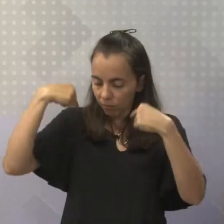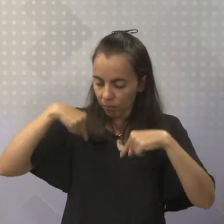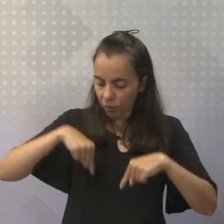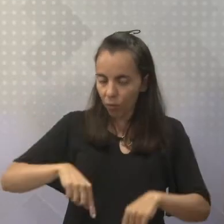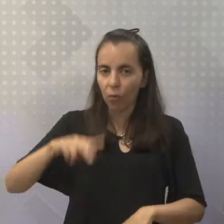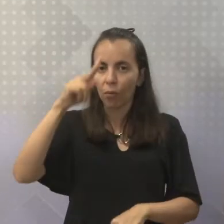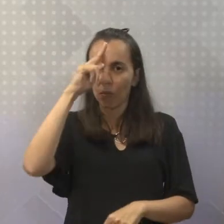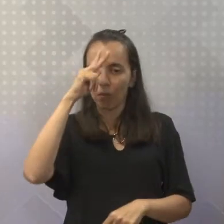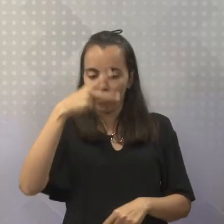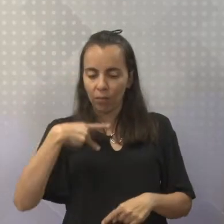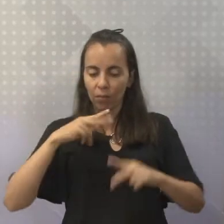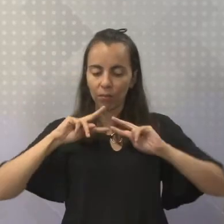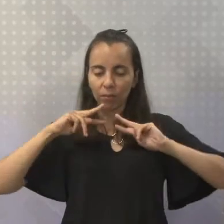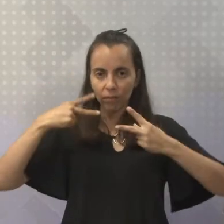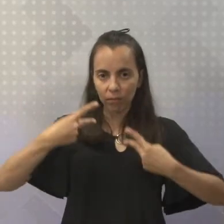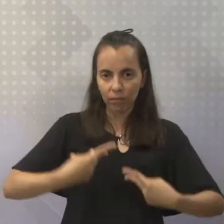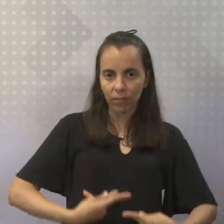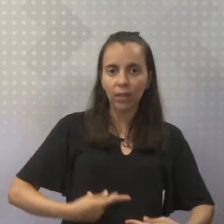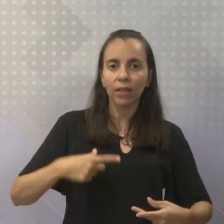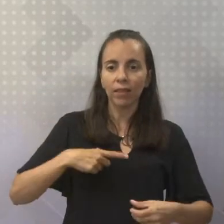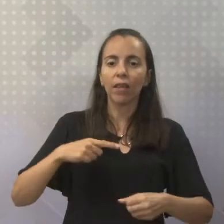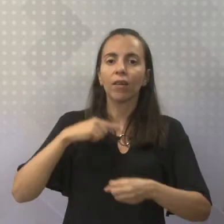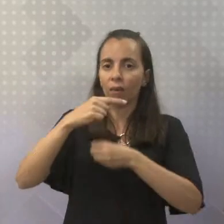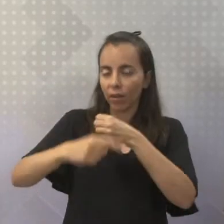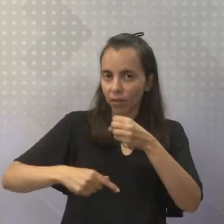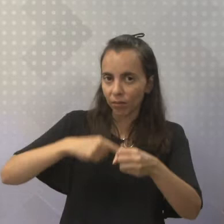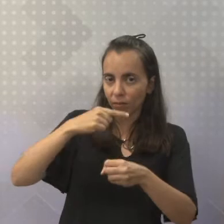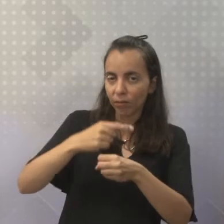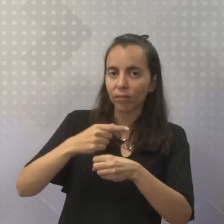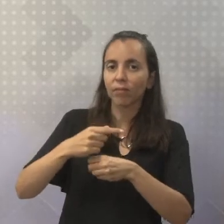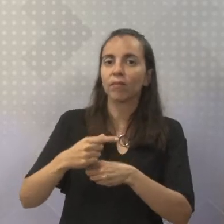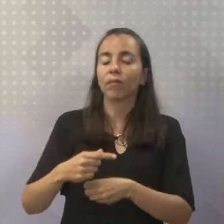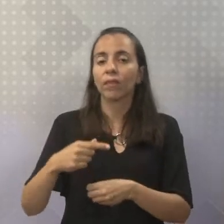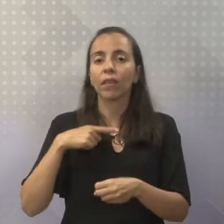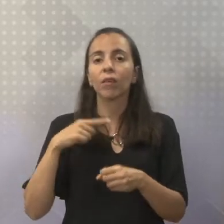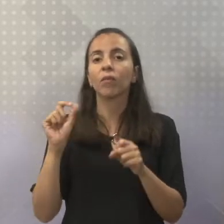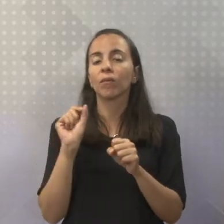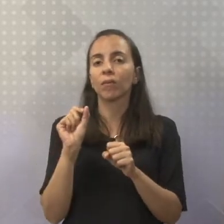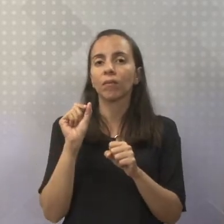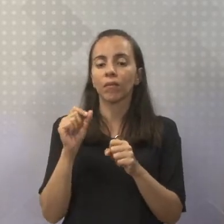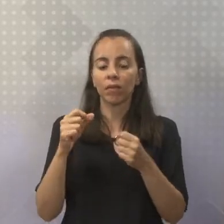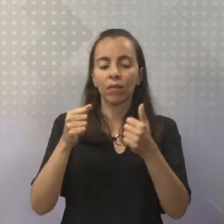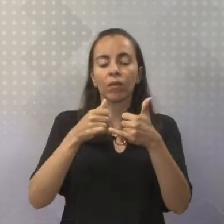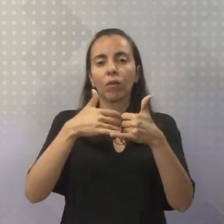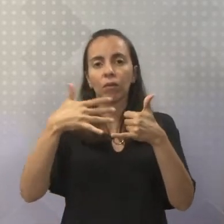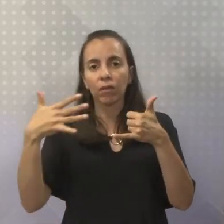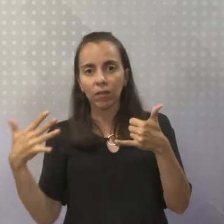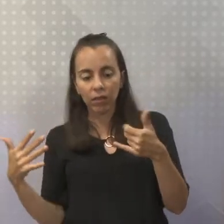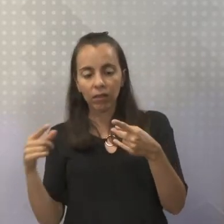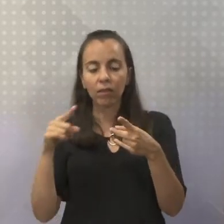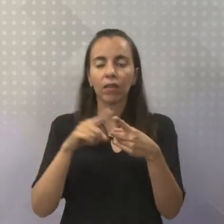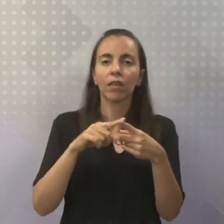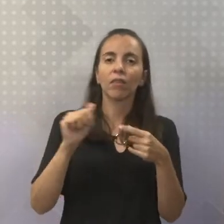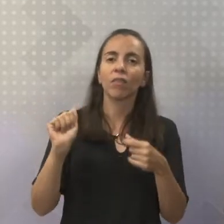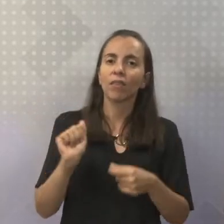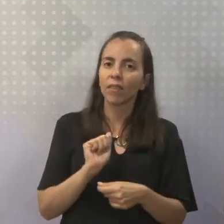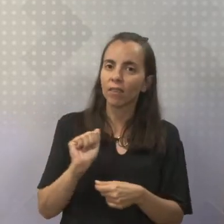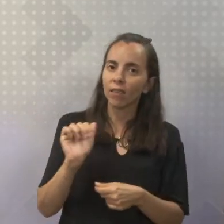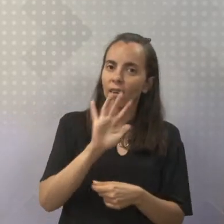os átomos, né? Os átomos são os oxigênio, os